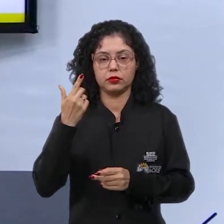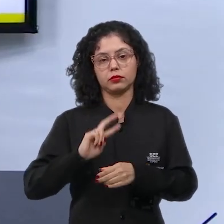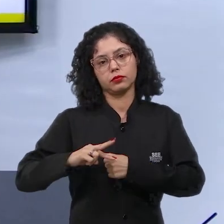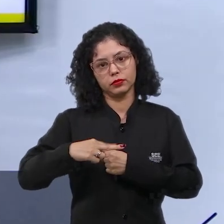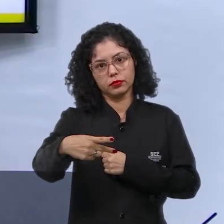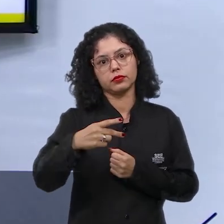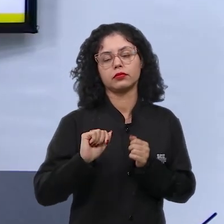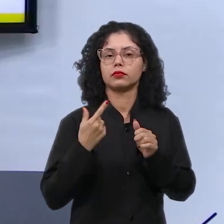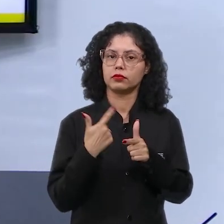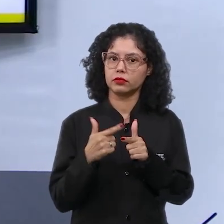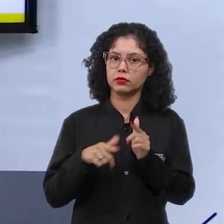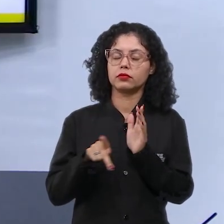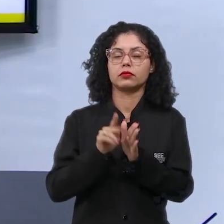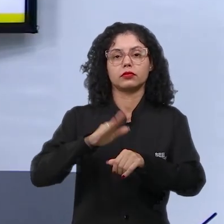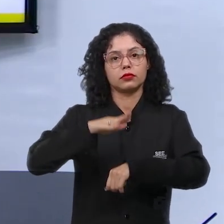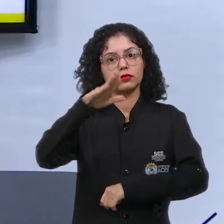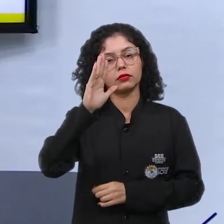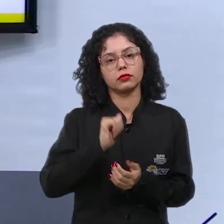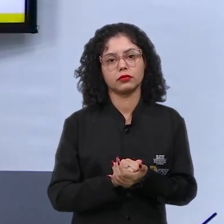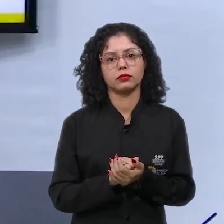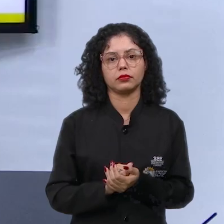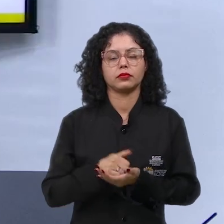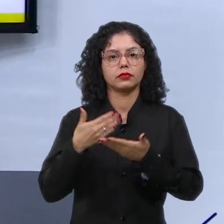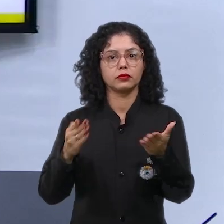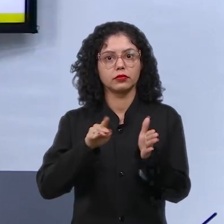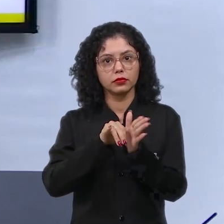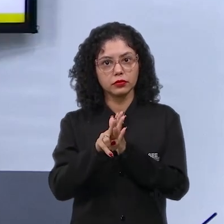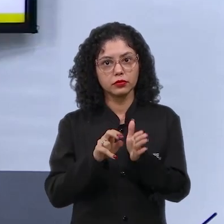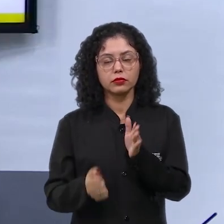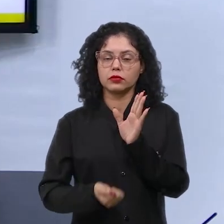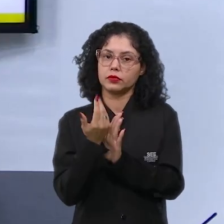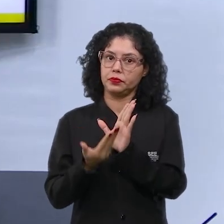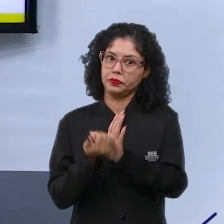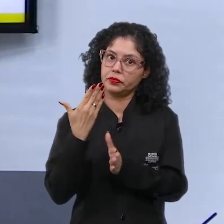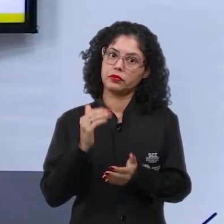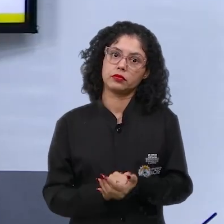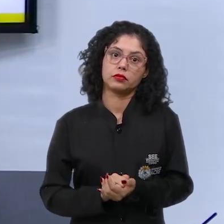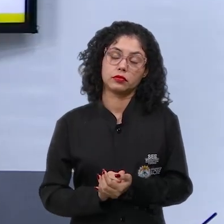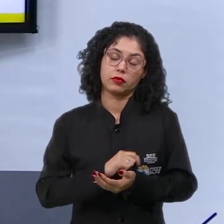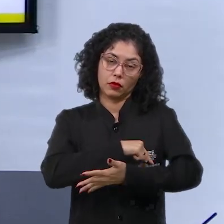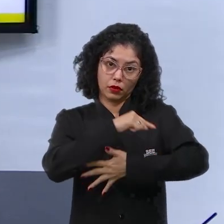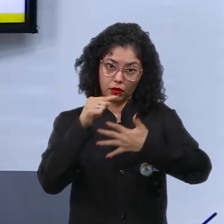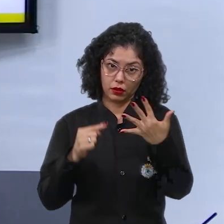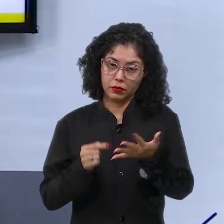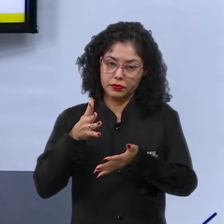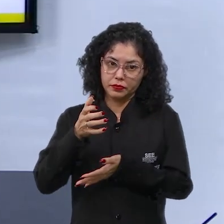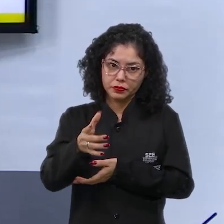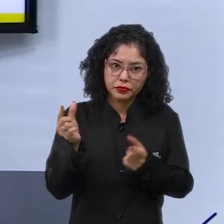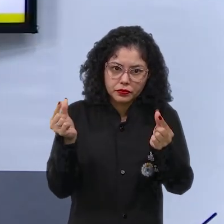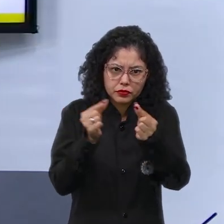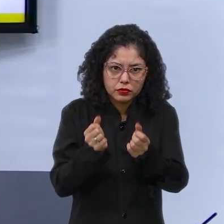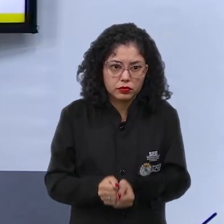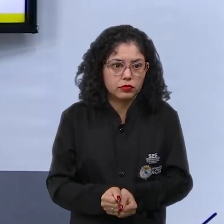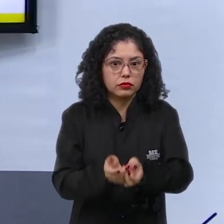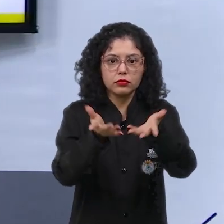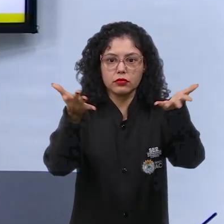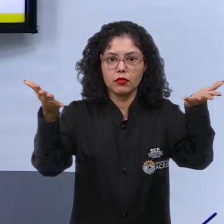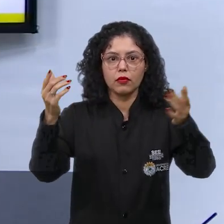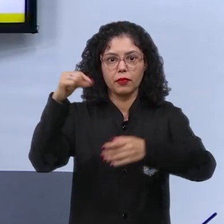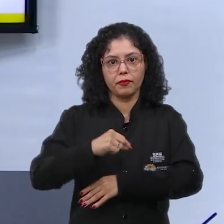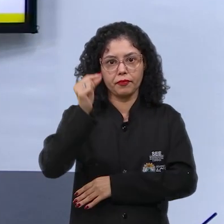consequentemente, prejudicar mais a lavoura. Então, a biofábrica, ela produz em trilhões de microvespas, elas soltam na